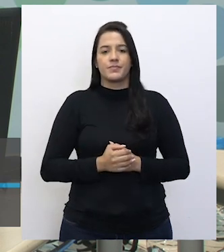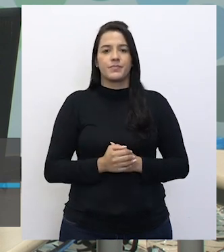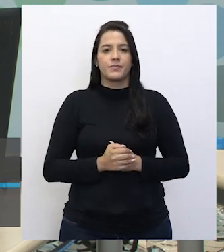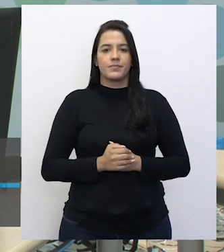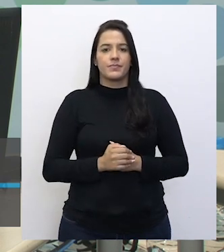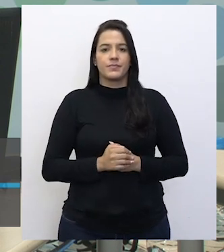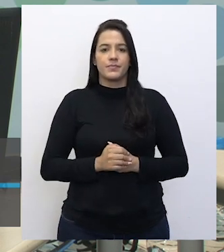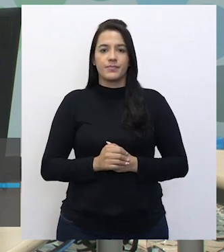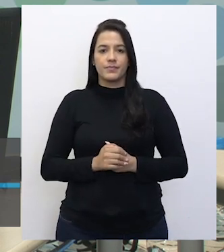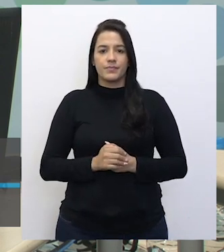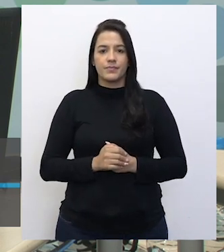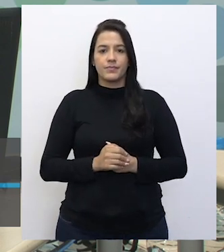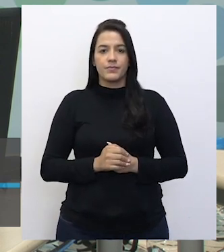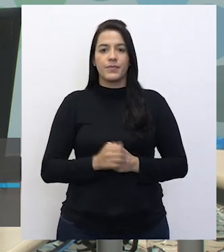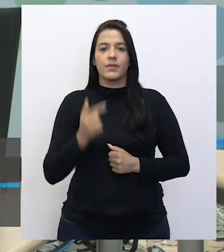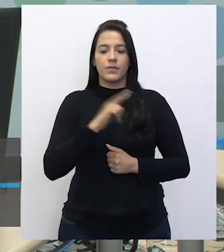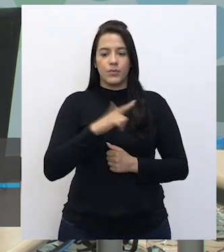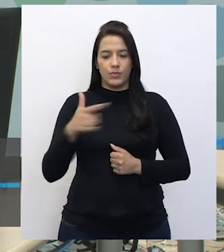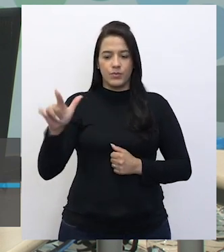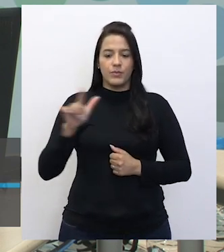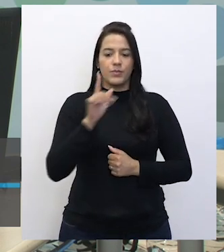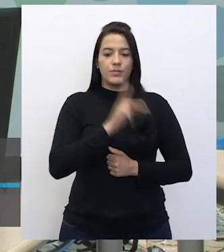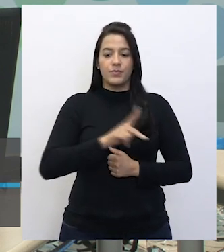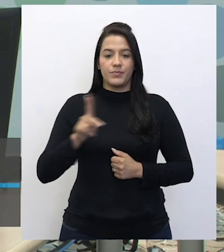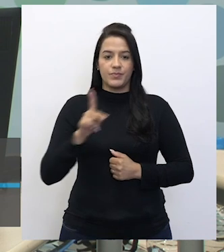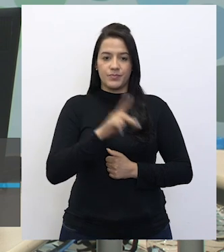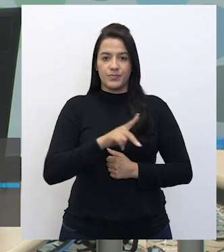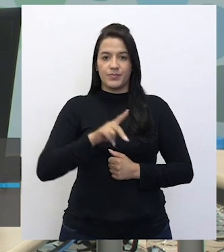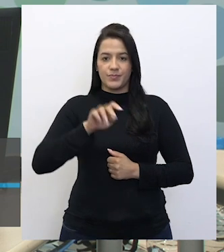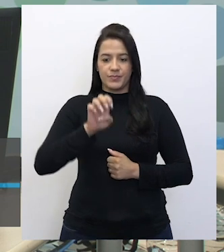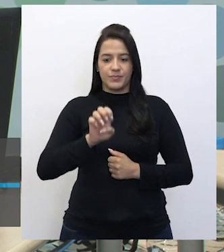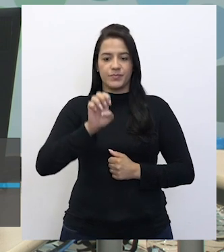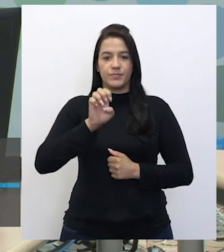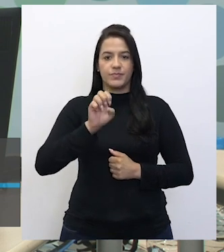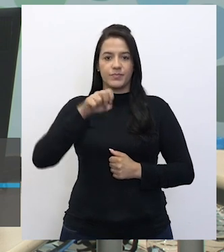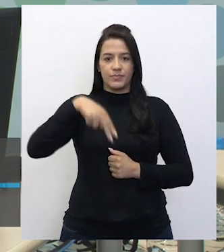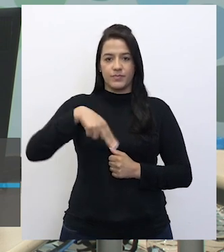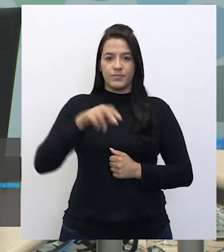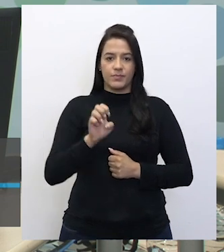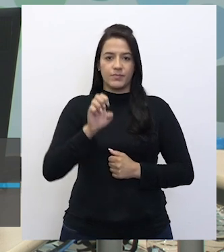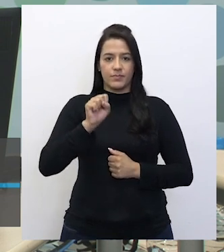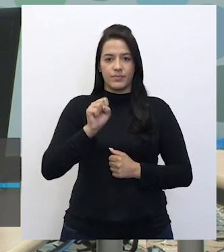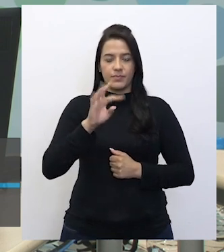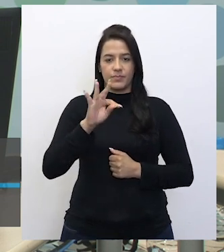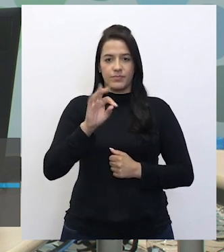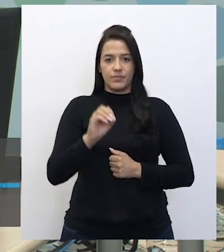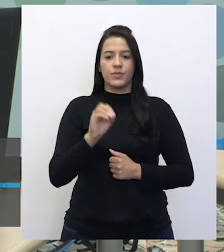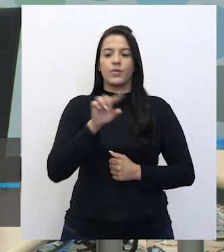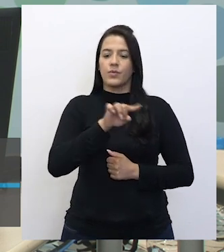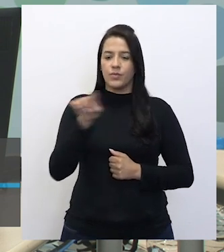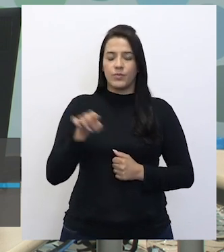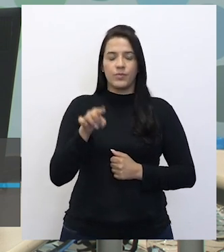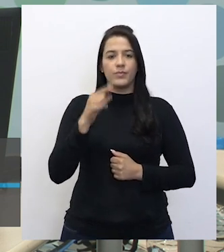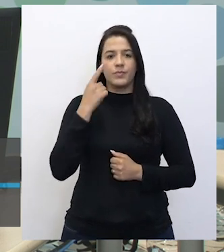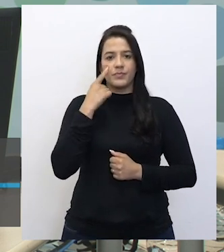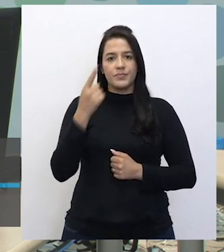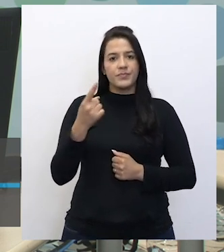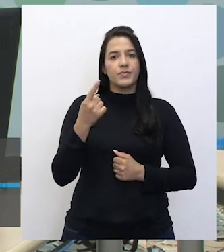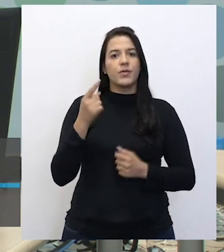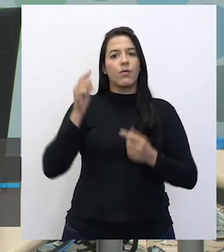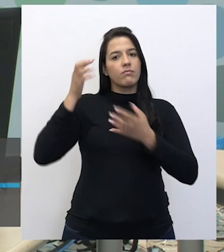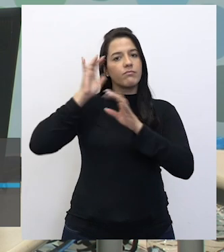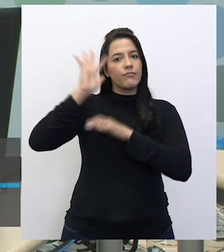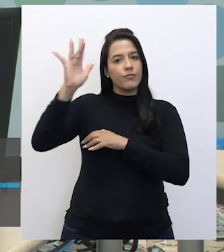Legal. O professor Ernesto cita que quando o homem deseja e busca o saber, ele pode, sim, ser considerado um